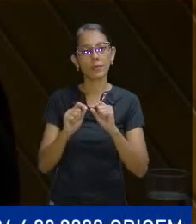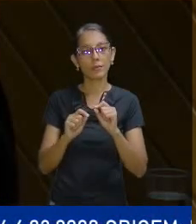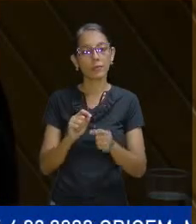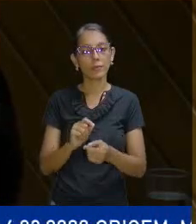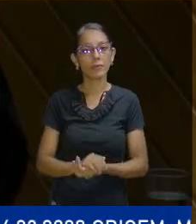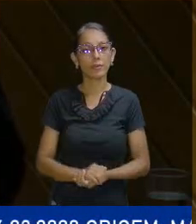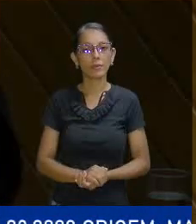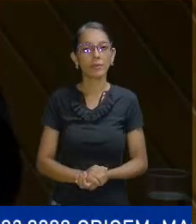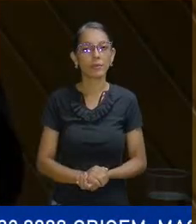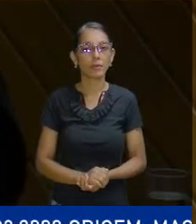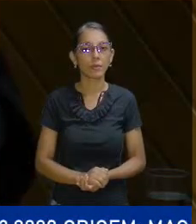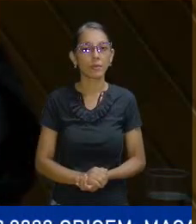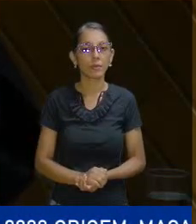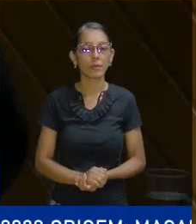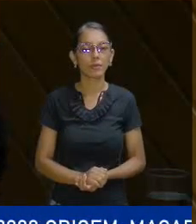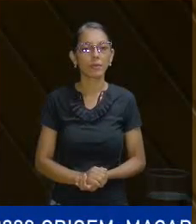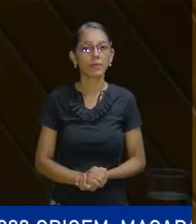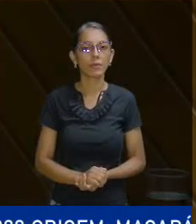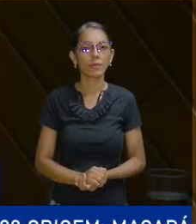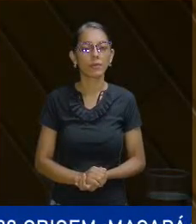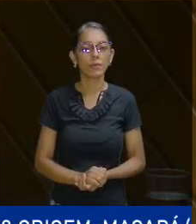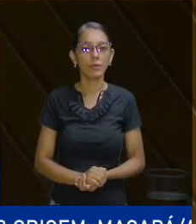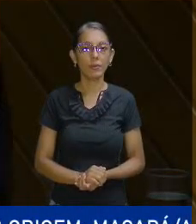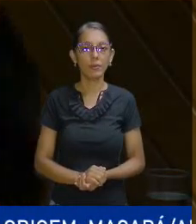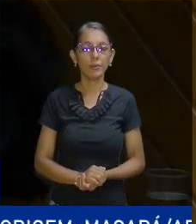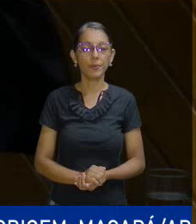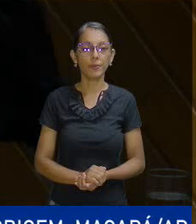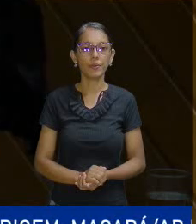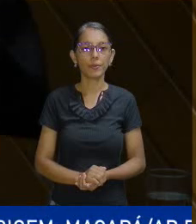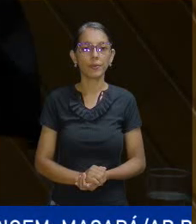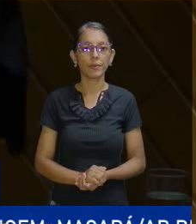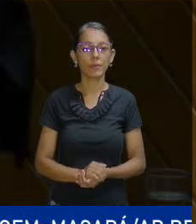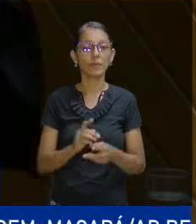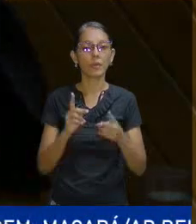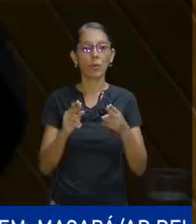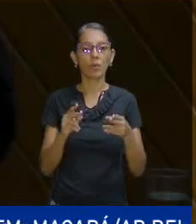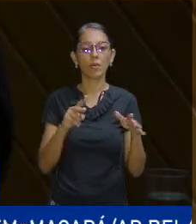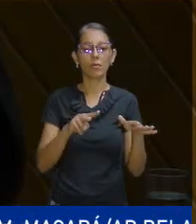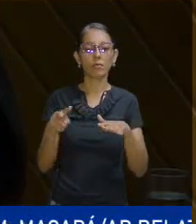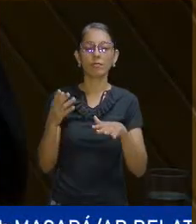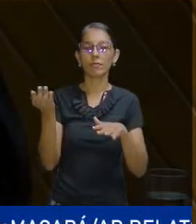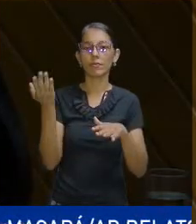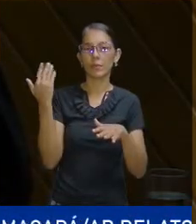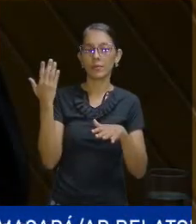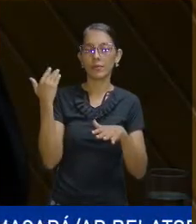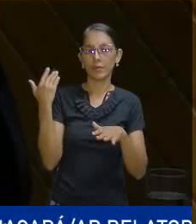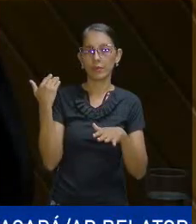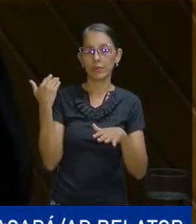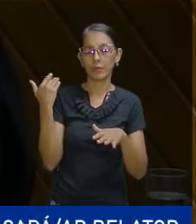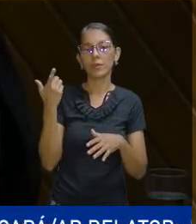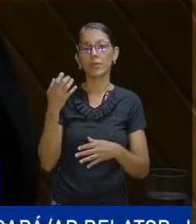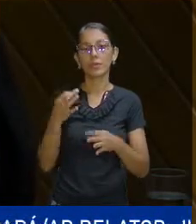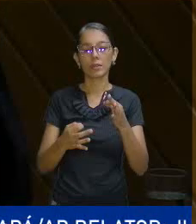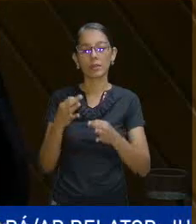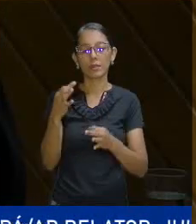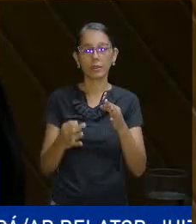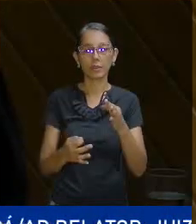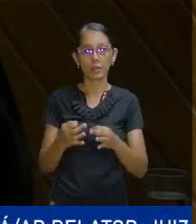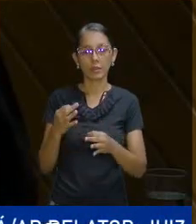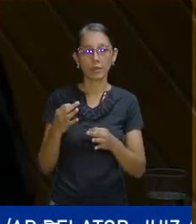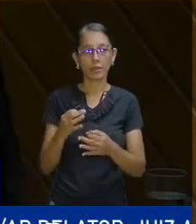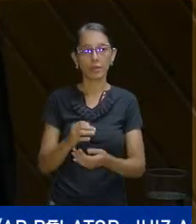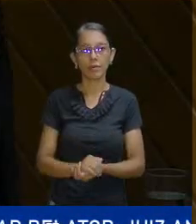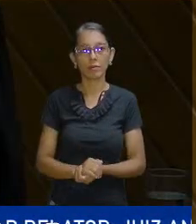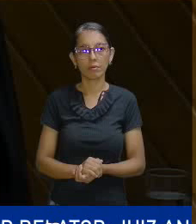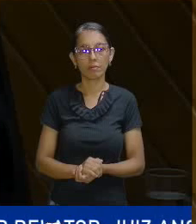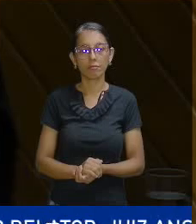0600-112-87. basicamente, é a mesma situação que foi colocada na semana passada, naquele julgamento em que eu